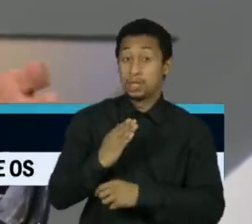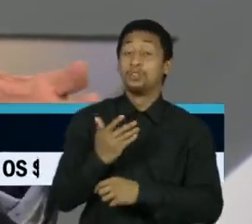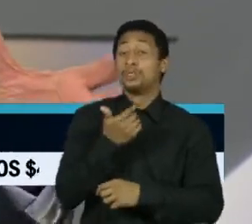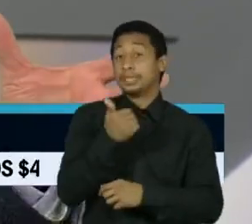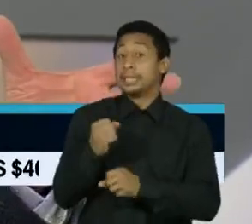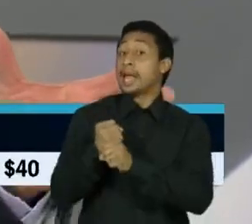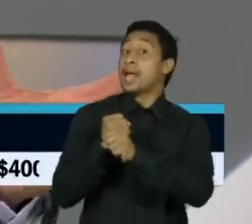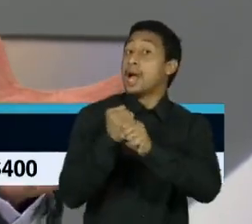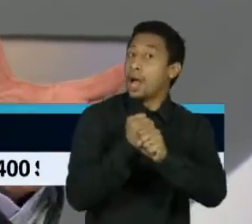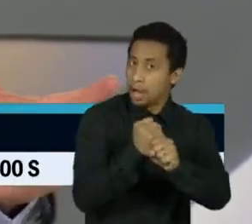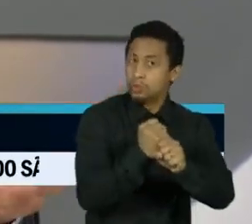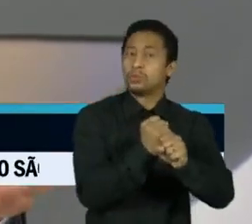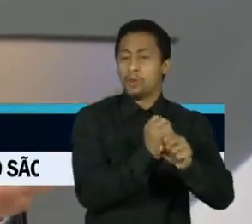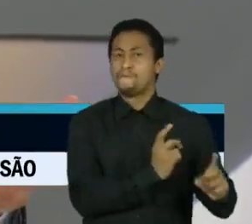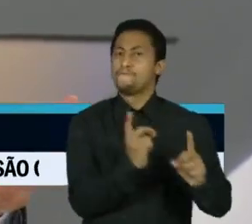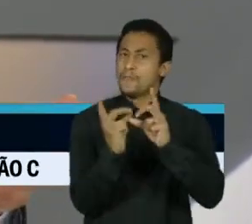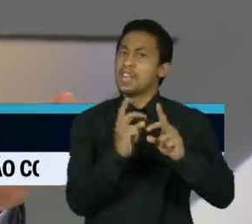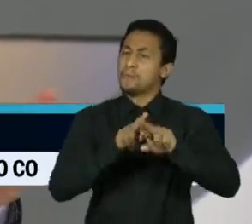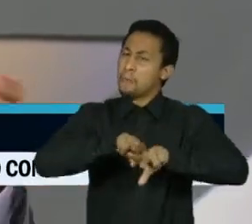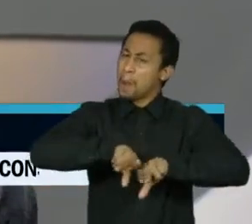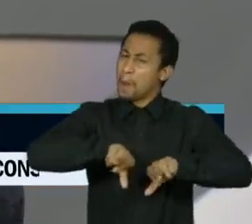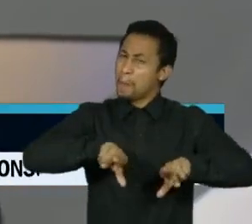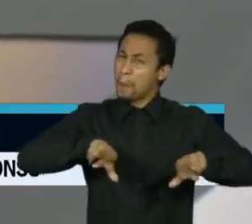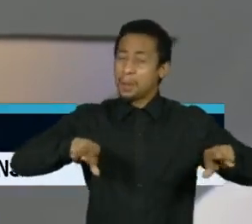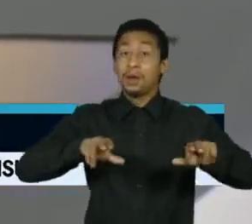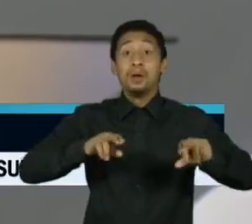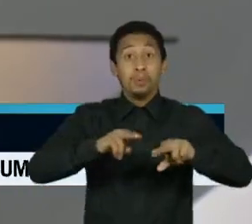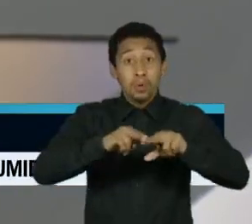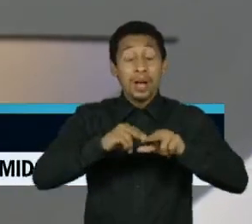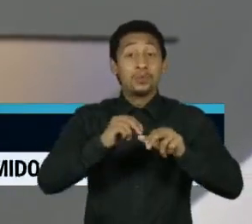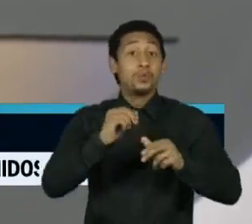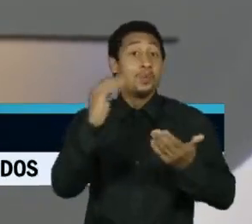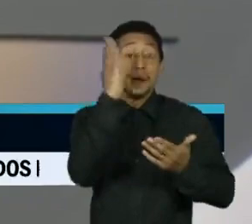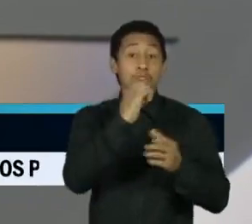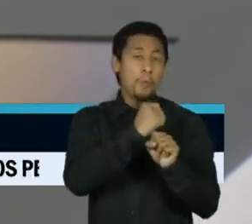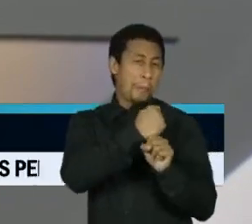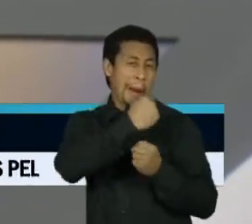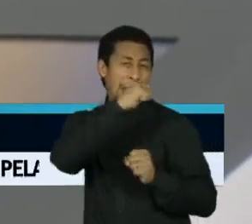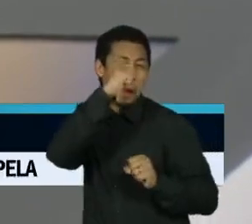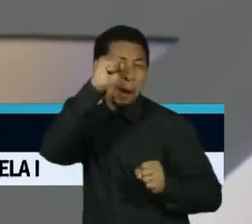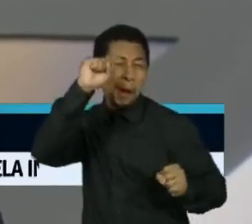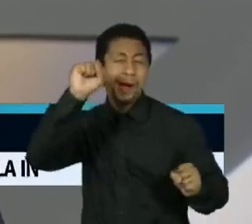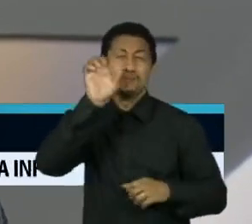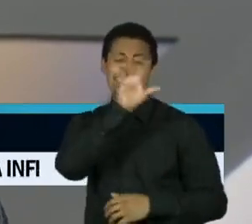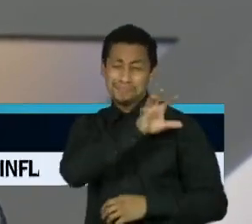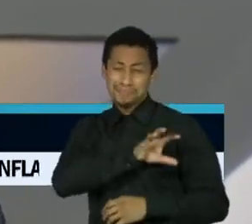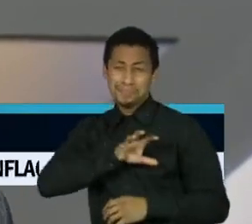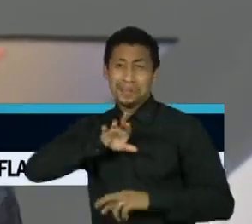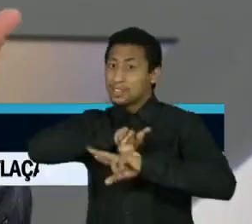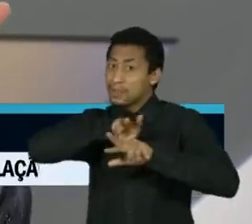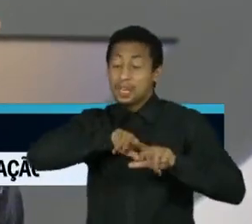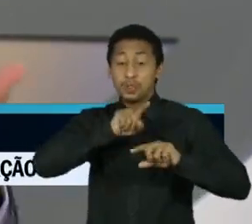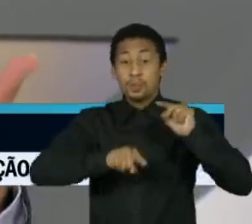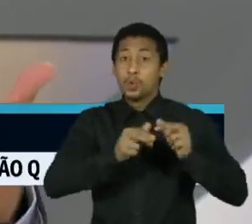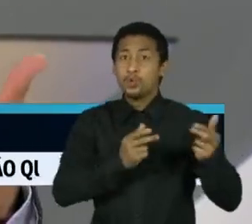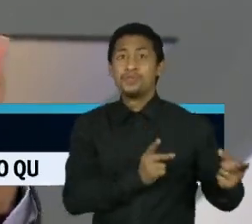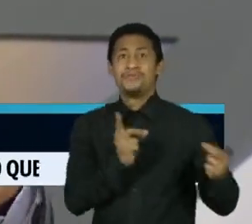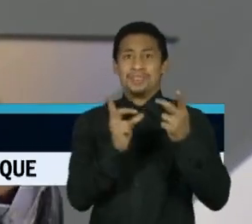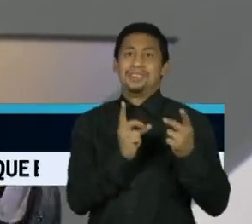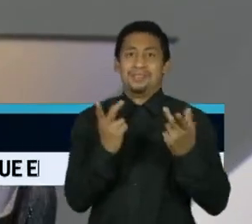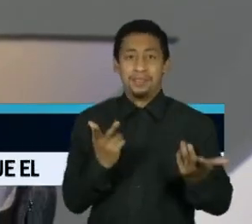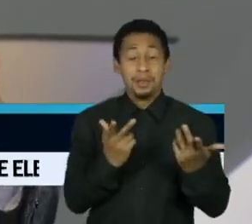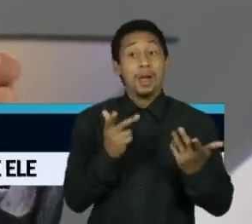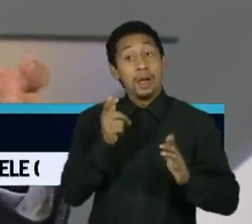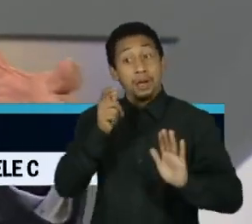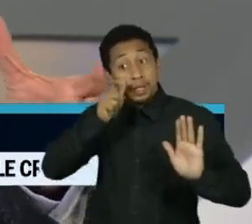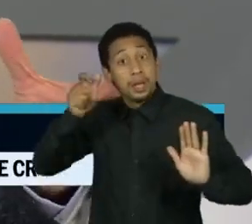comércio diversificado geograficamente. Então, interessa ao Brasil o multilateralismo. Interessa ao Brasil